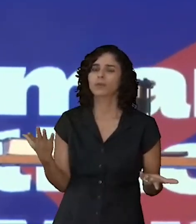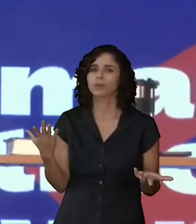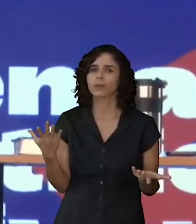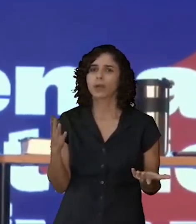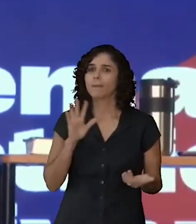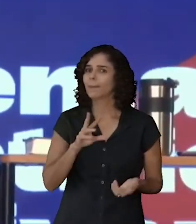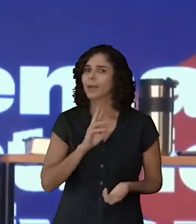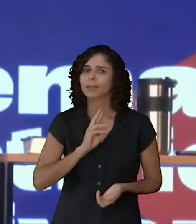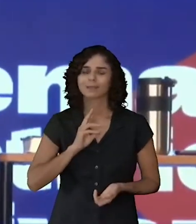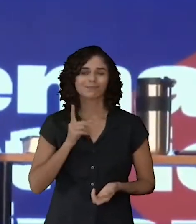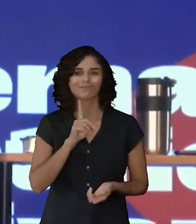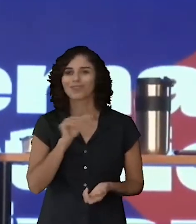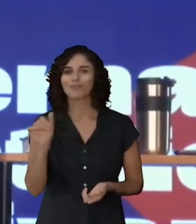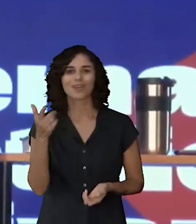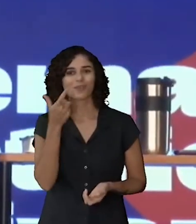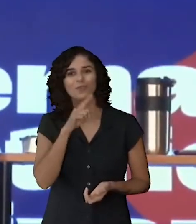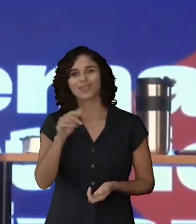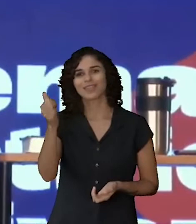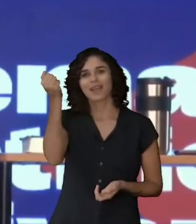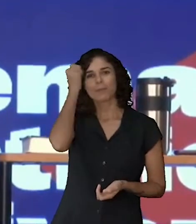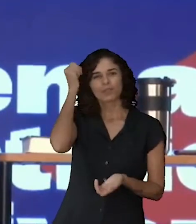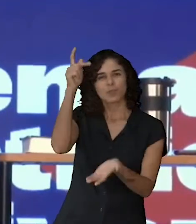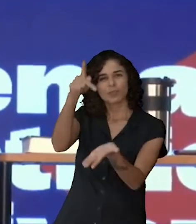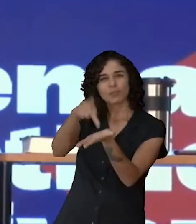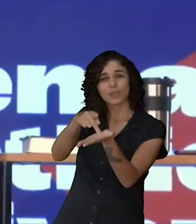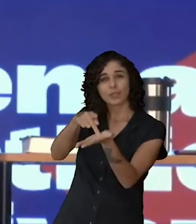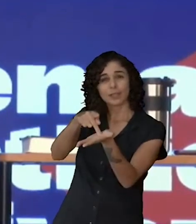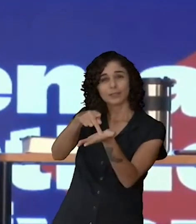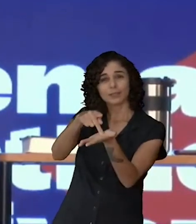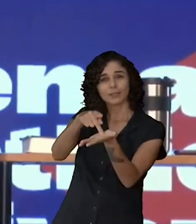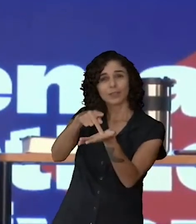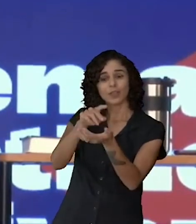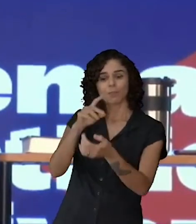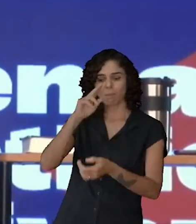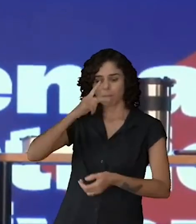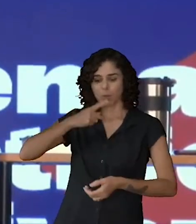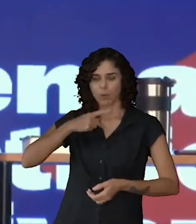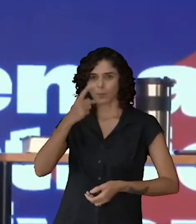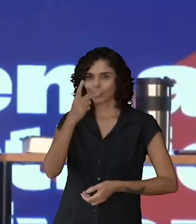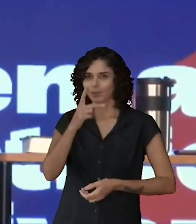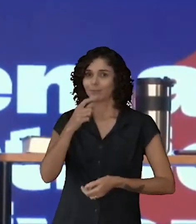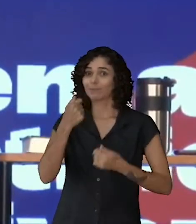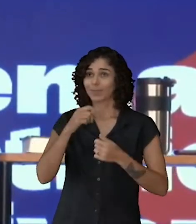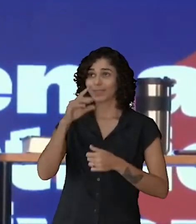arrepender se o Espírito Santo não trouxer arrependimento para o seu coração.